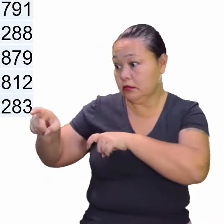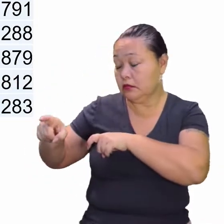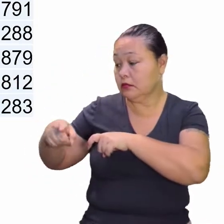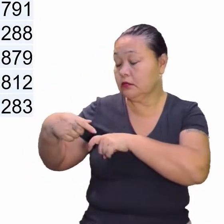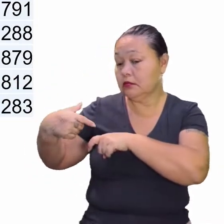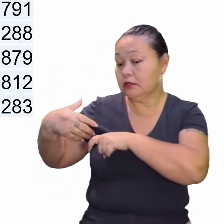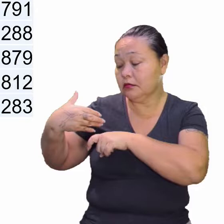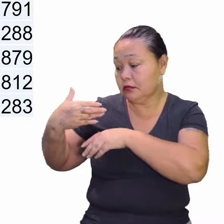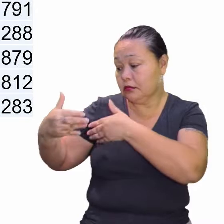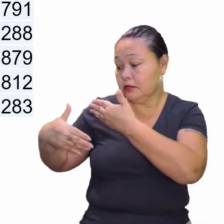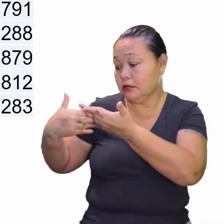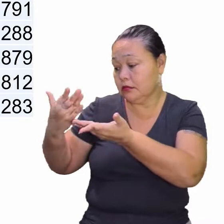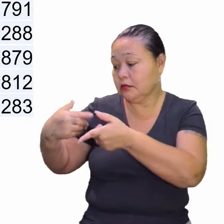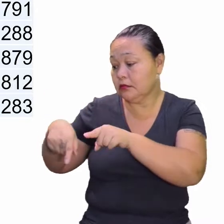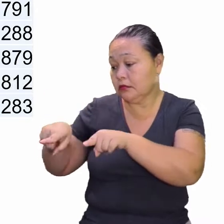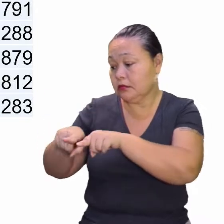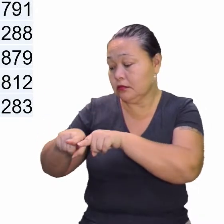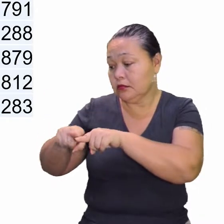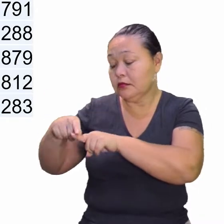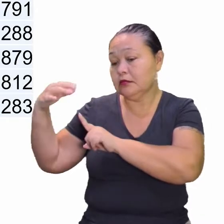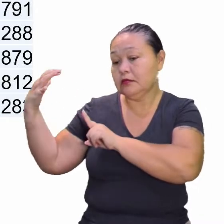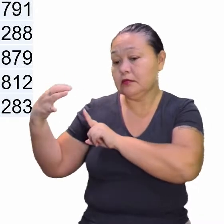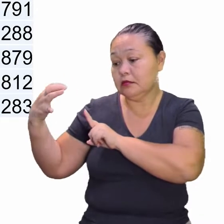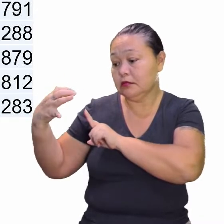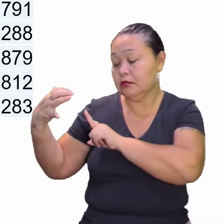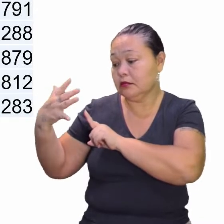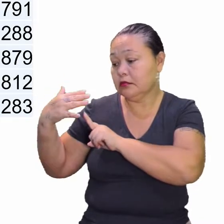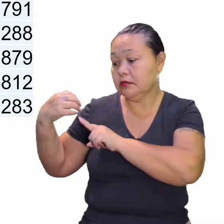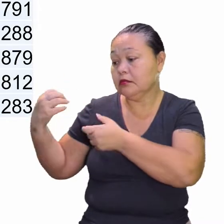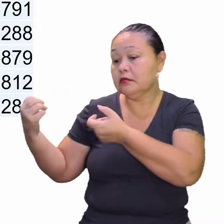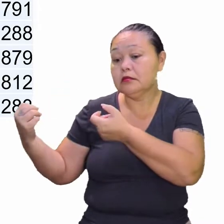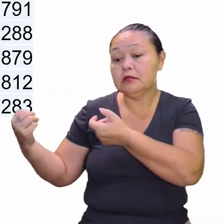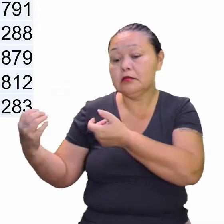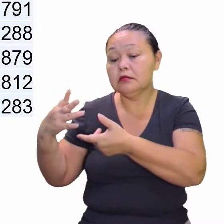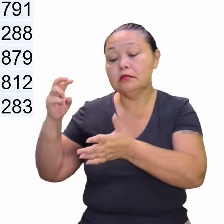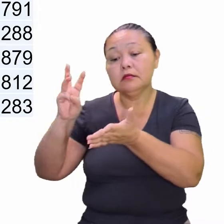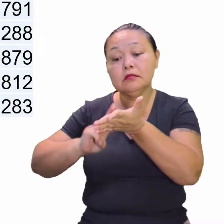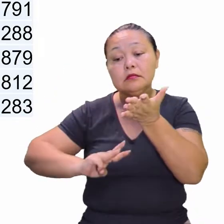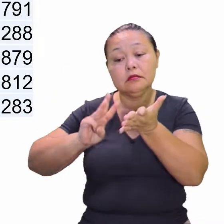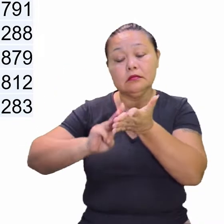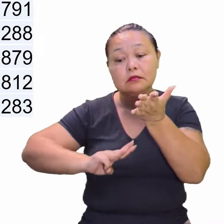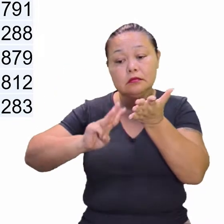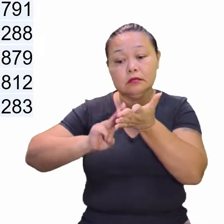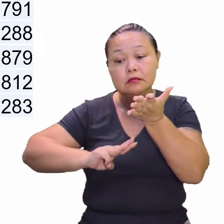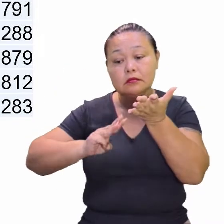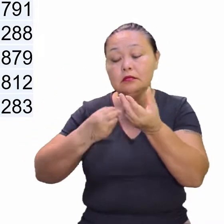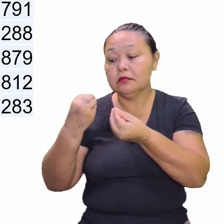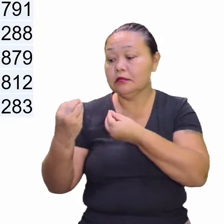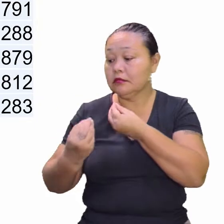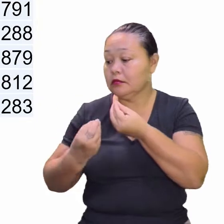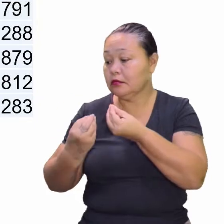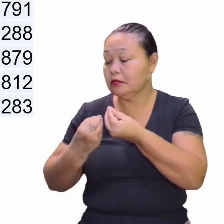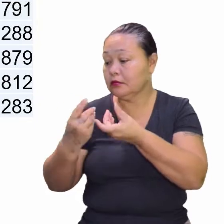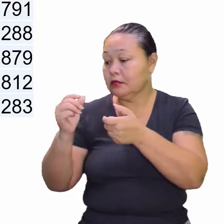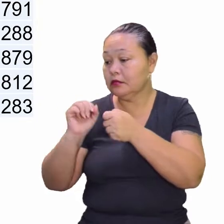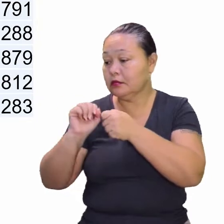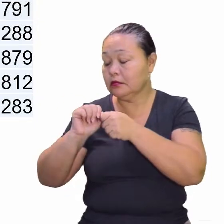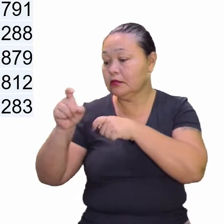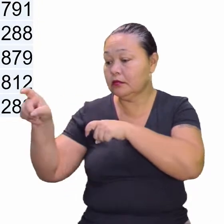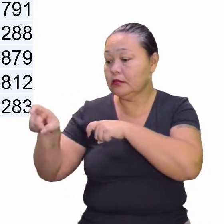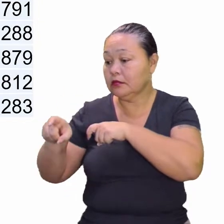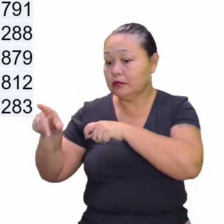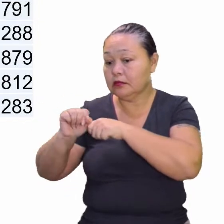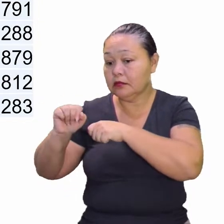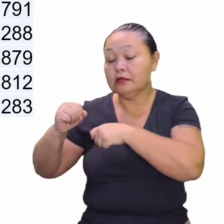agricultores começassem também a ser influenciados por essa nova metodologia, essa nova forma de fazer